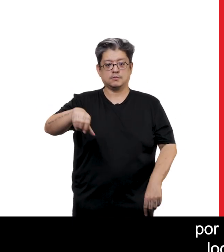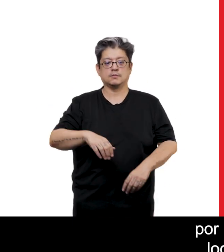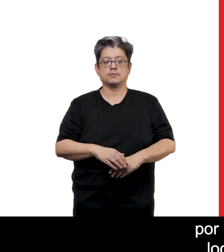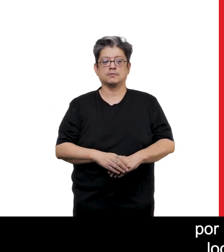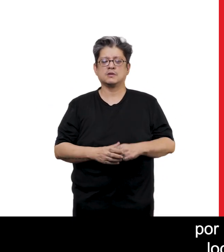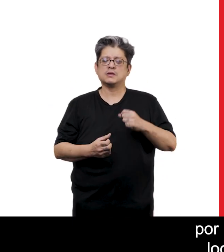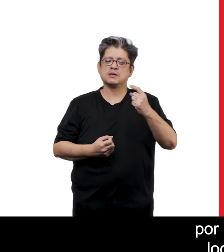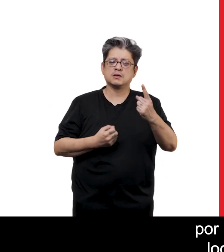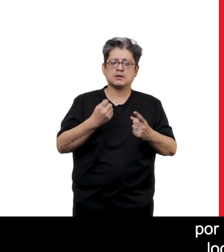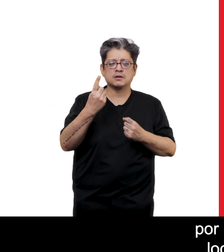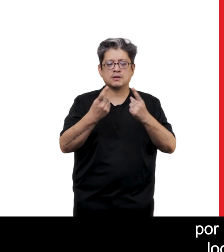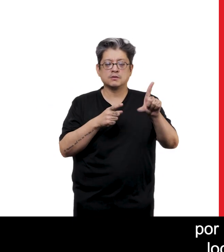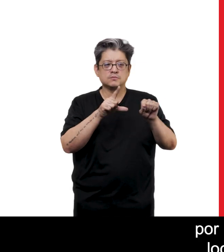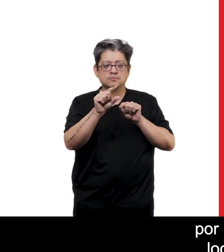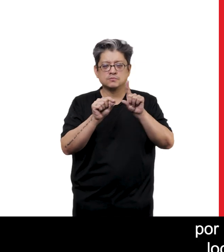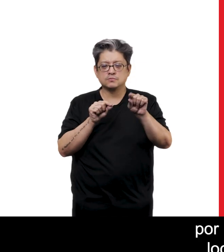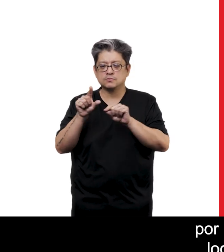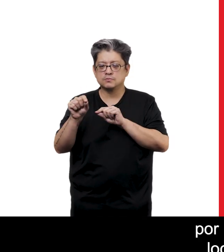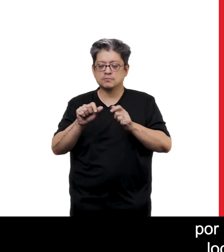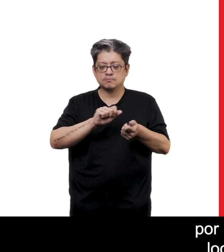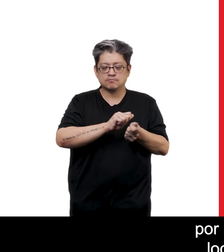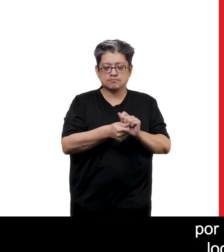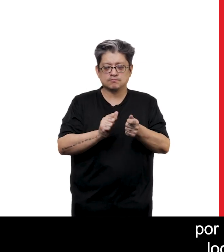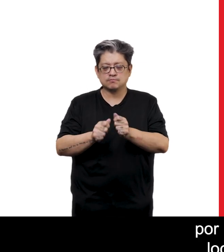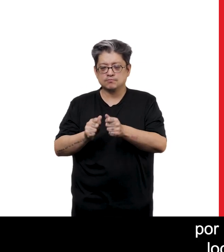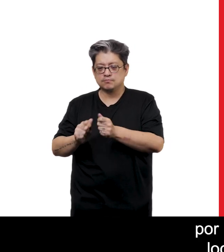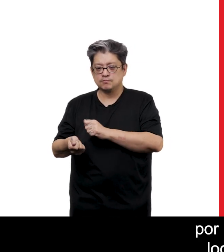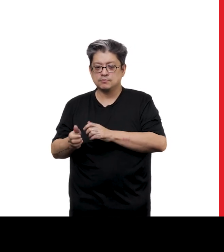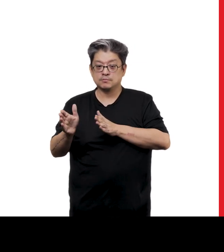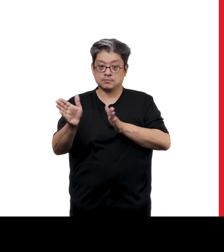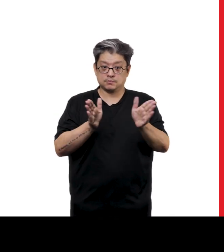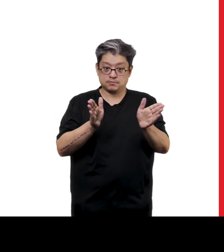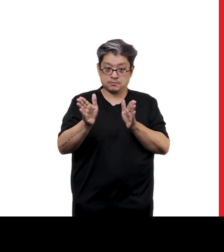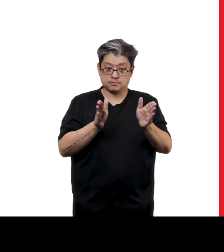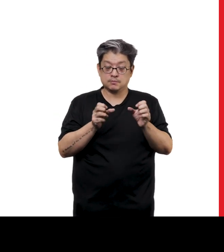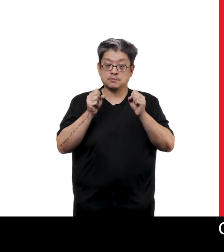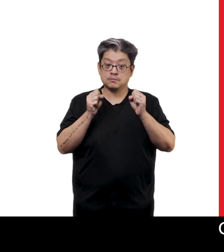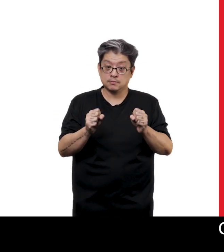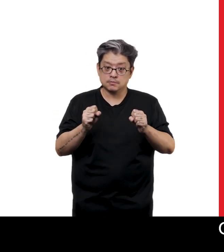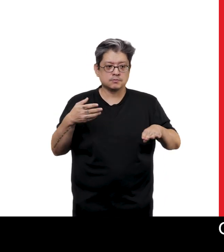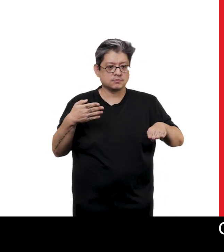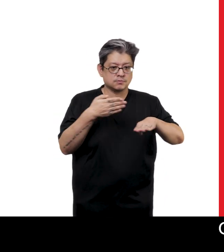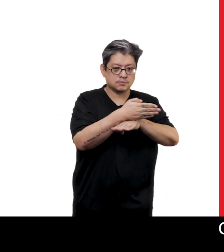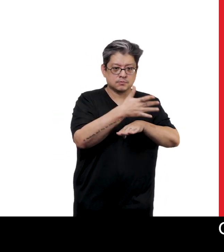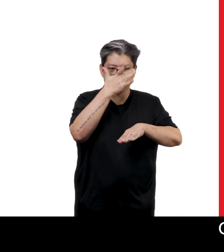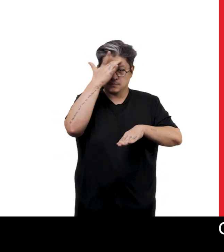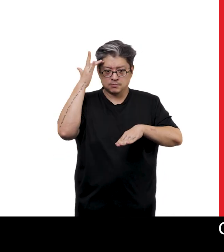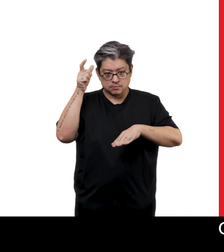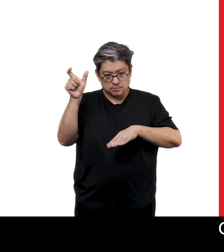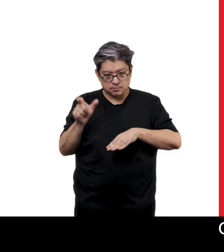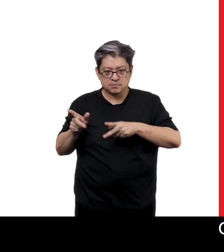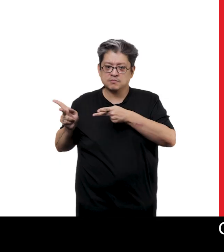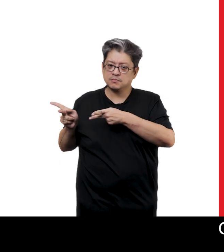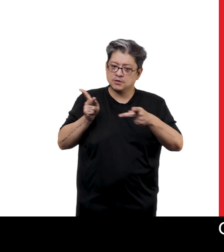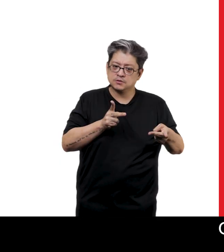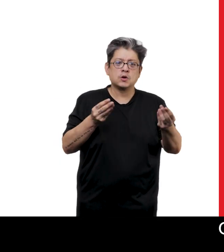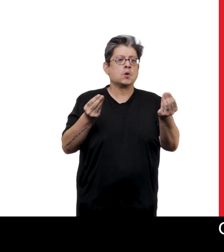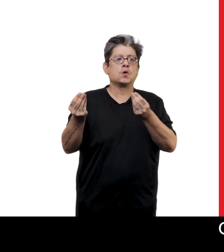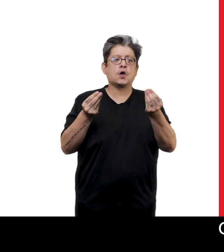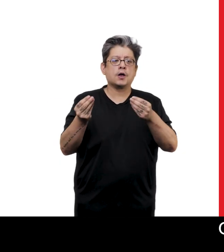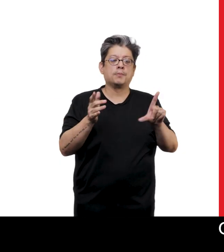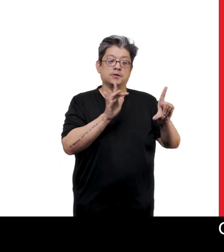tablet e dos códigos QR localizados nos textos da mostra. O conteúdo em áudio e vídeo, com